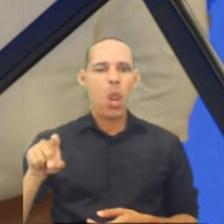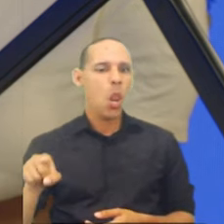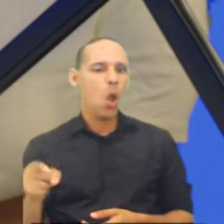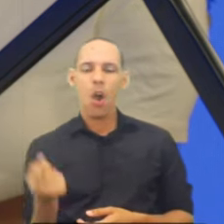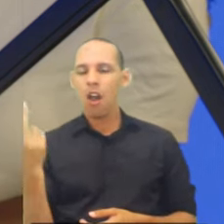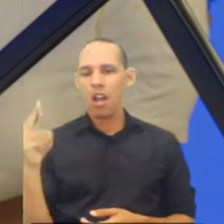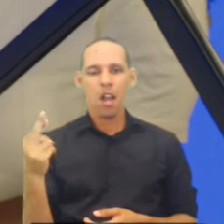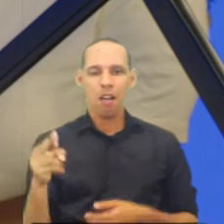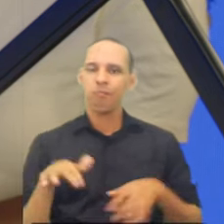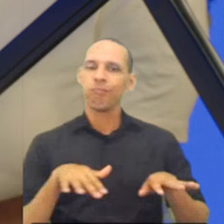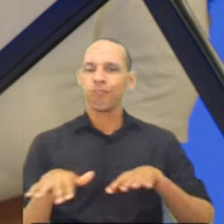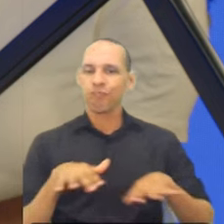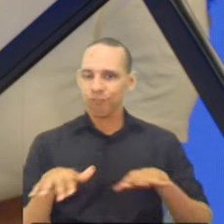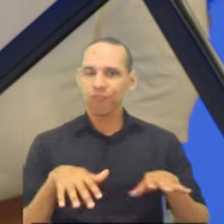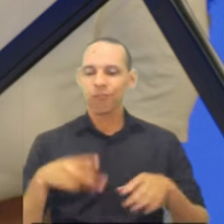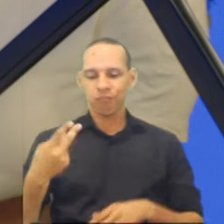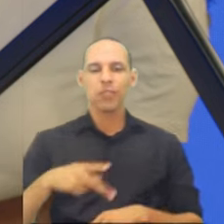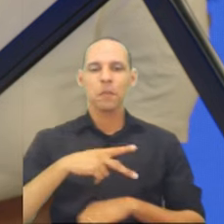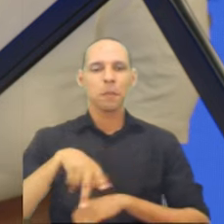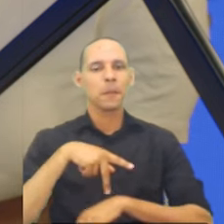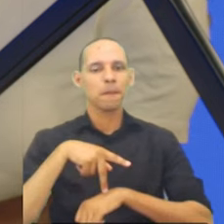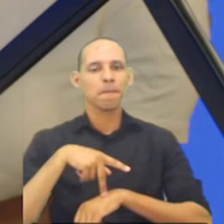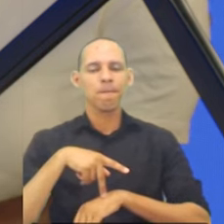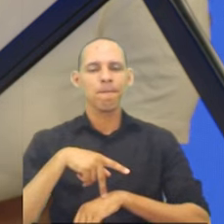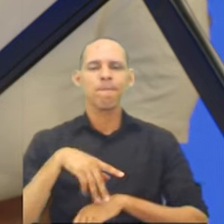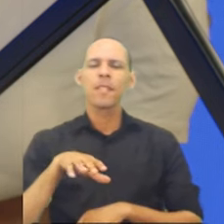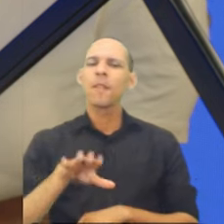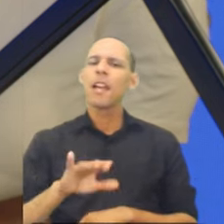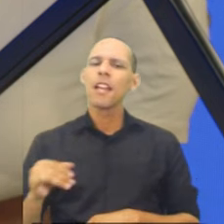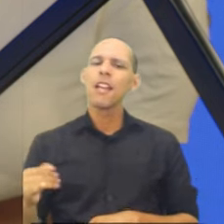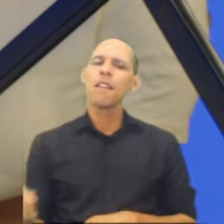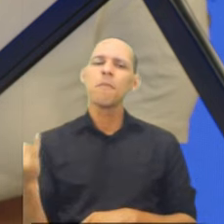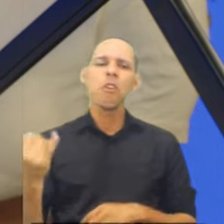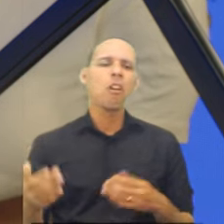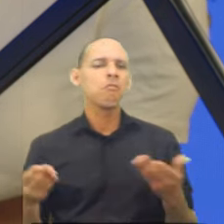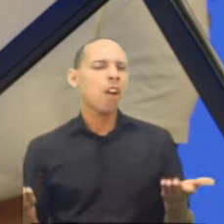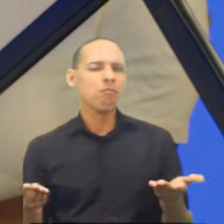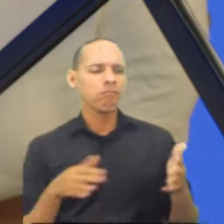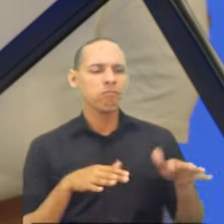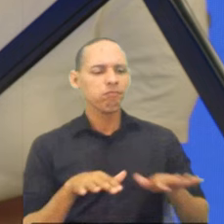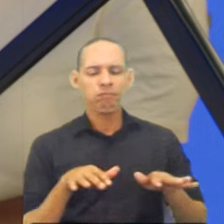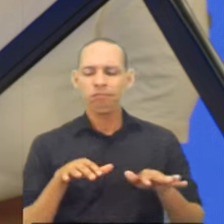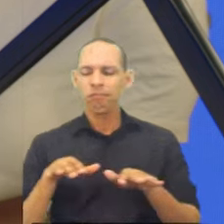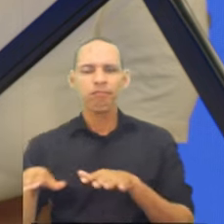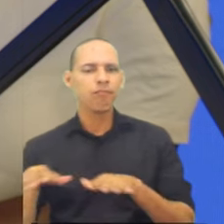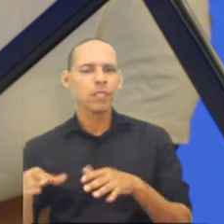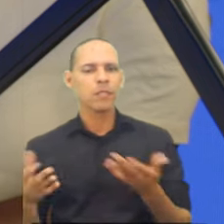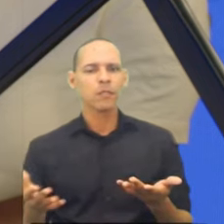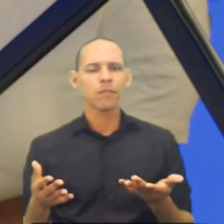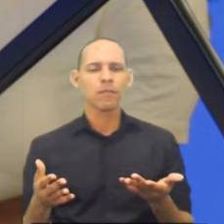milhões né de de reais aí eh eh pro nosso país qual é a importância que você vê desses movimentos